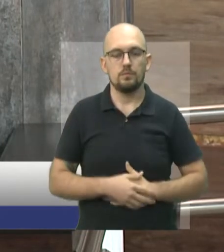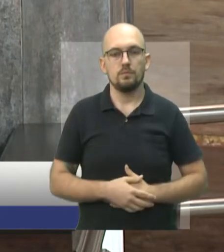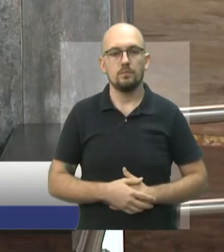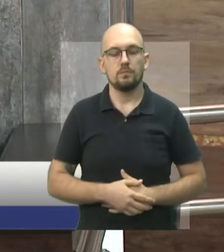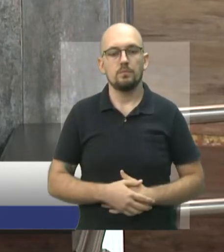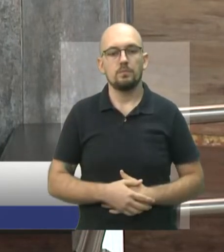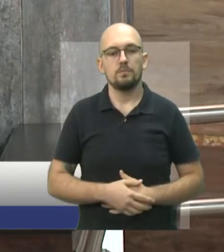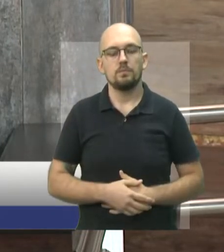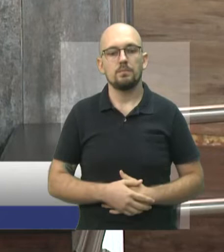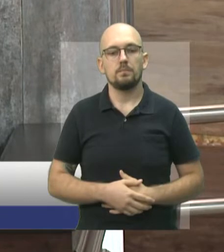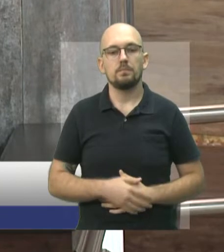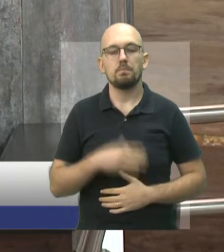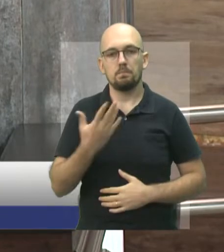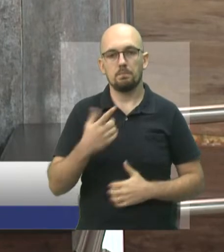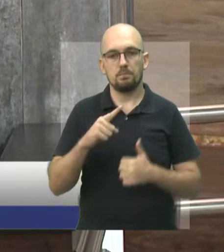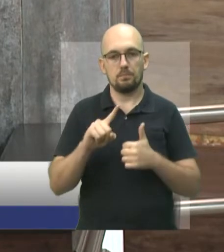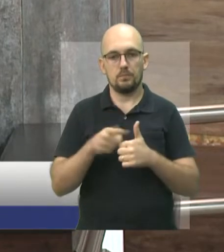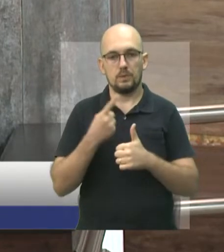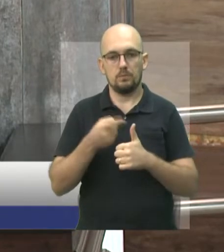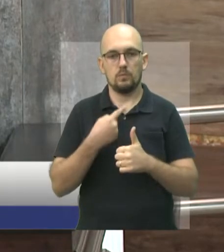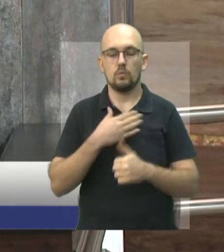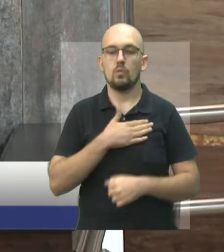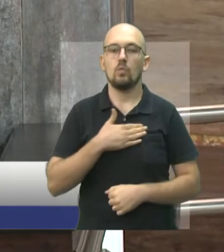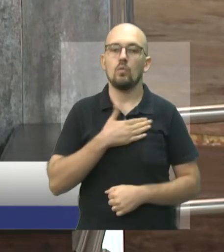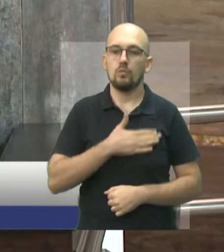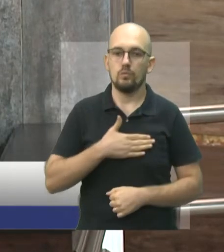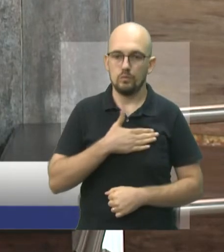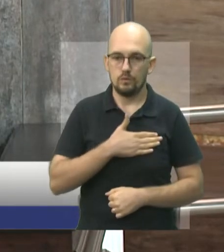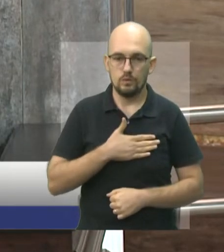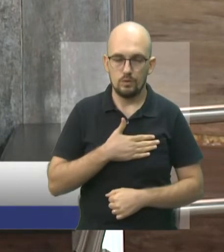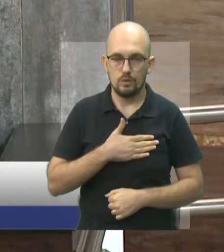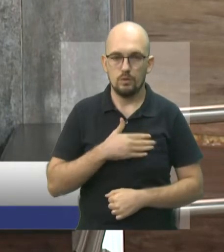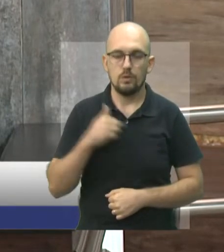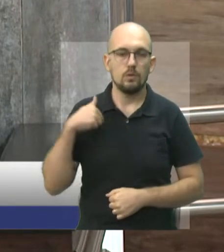Primeiramente, eu gostaria aqui de